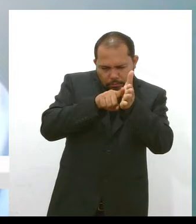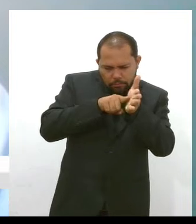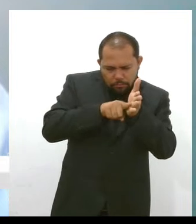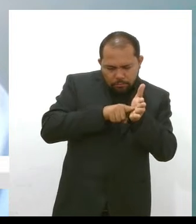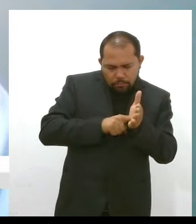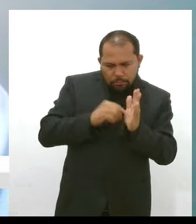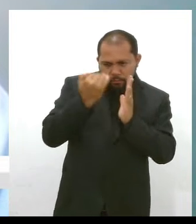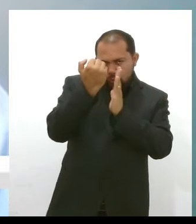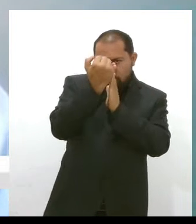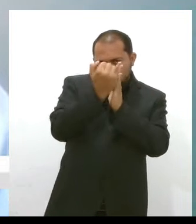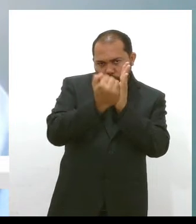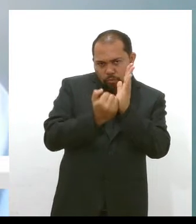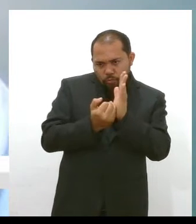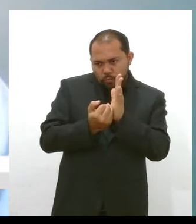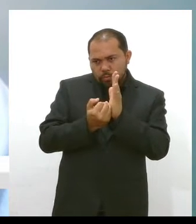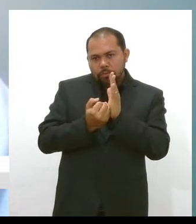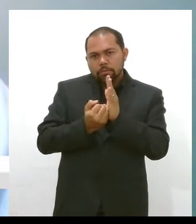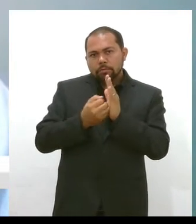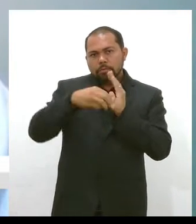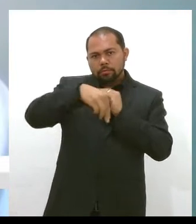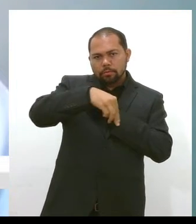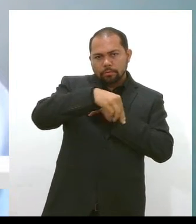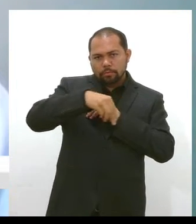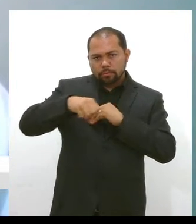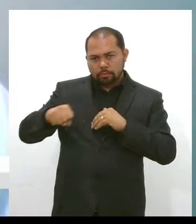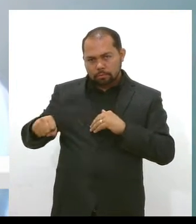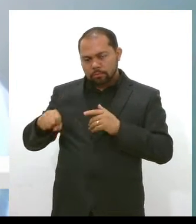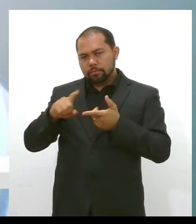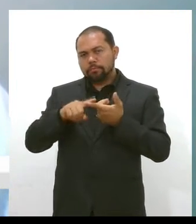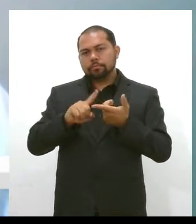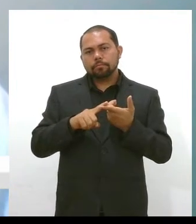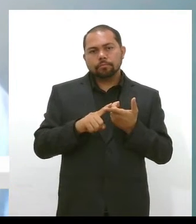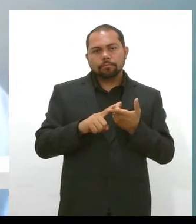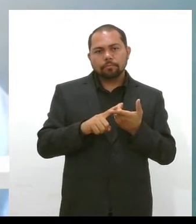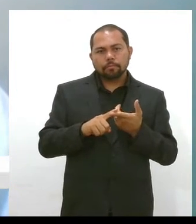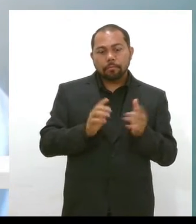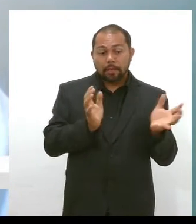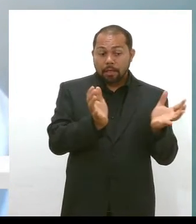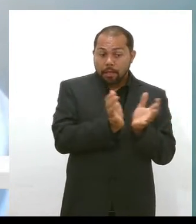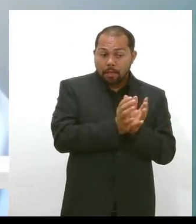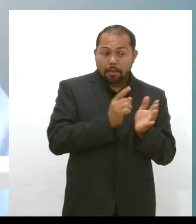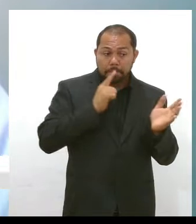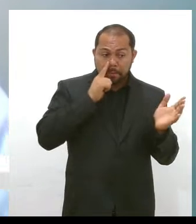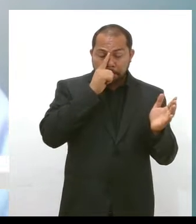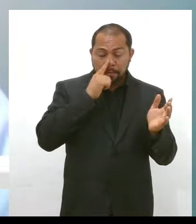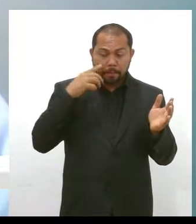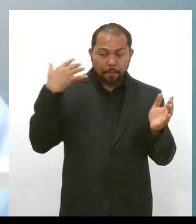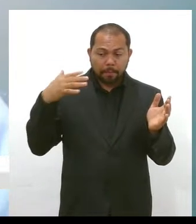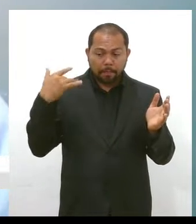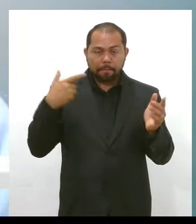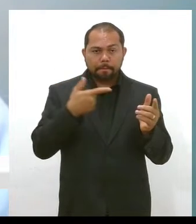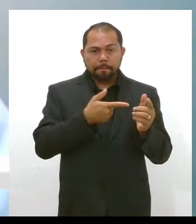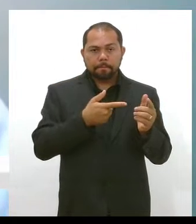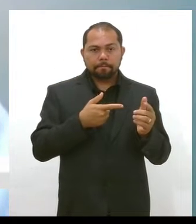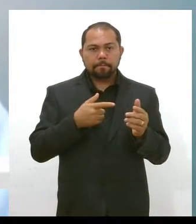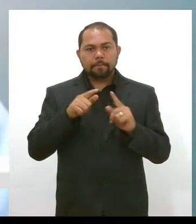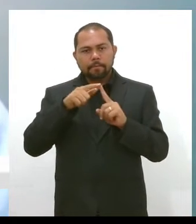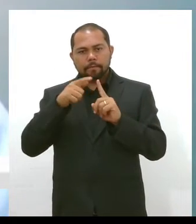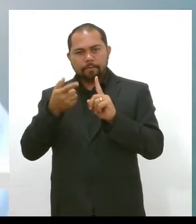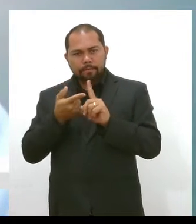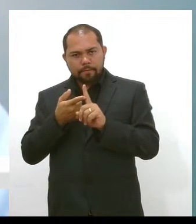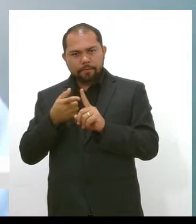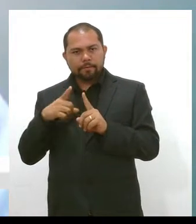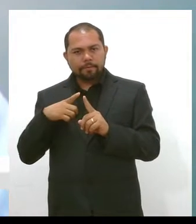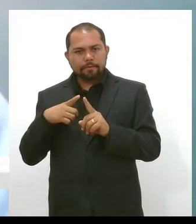equipe de alto risco. Sim. Então, a gestante, a gente, só sempre quando a gente fala com a